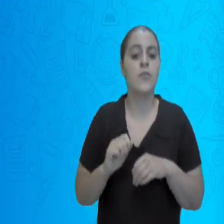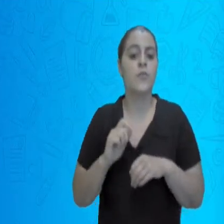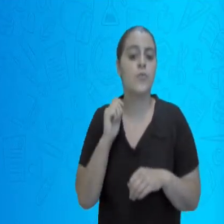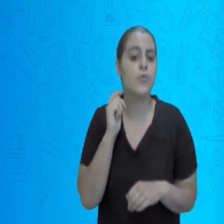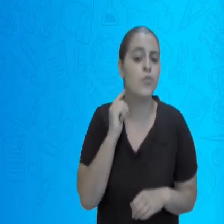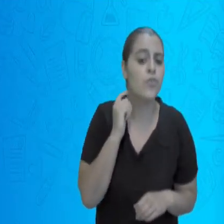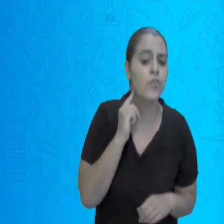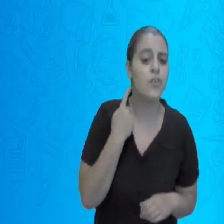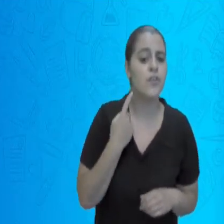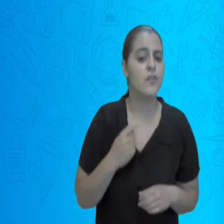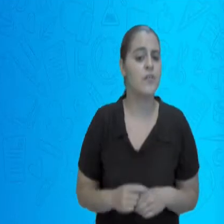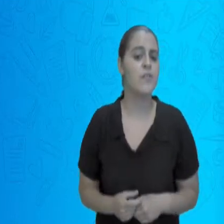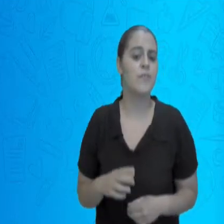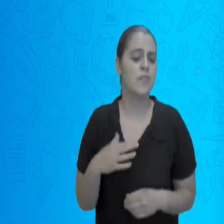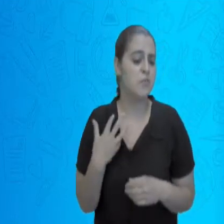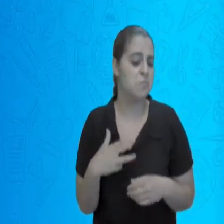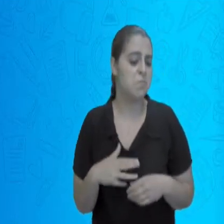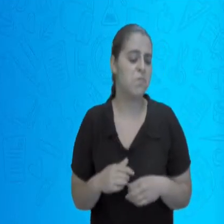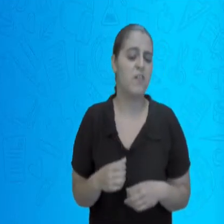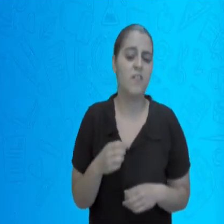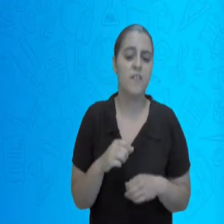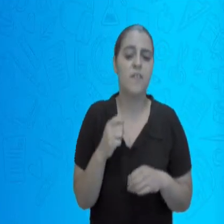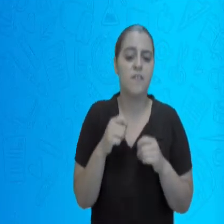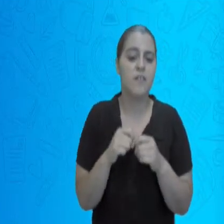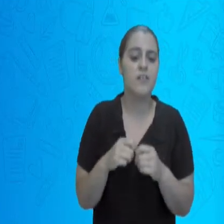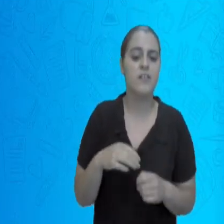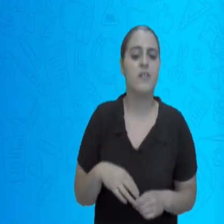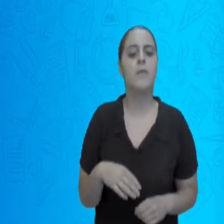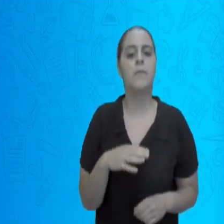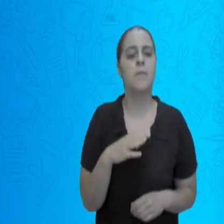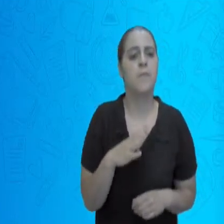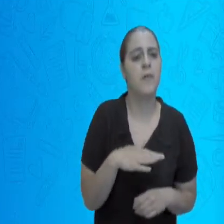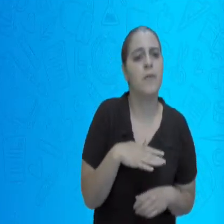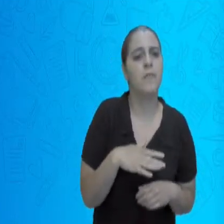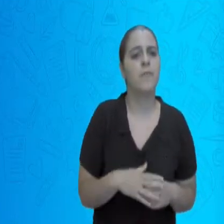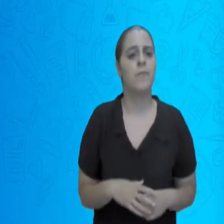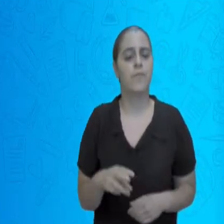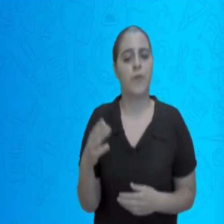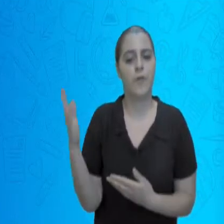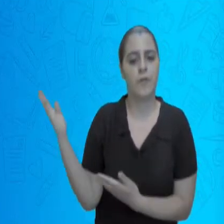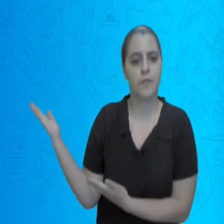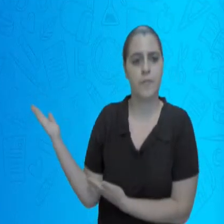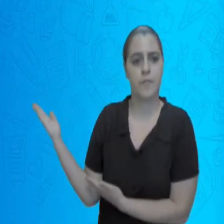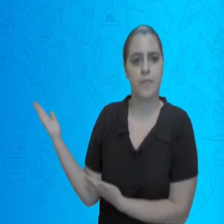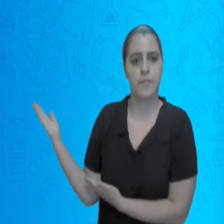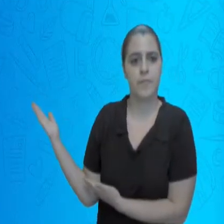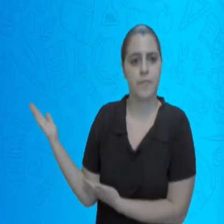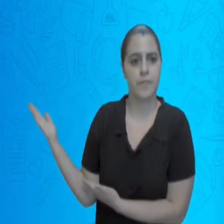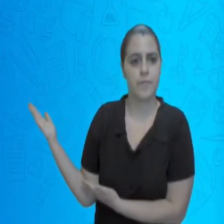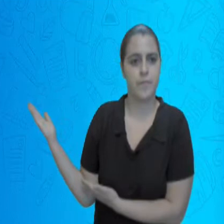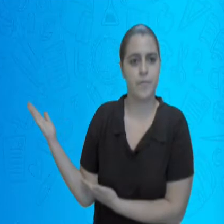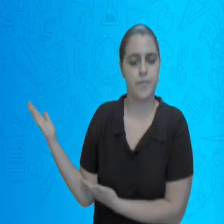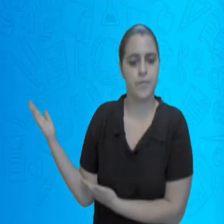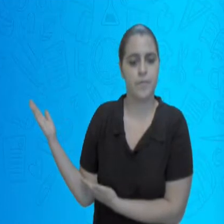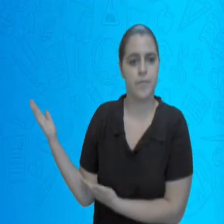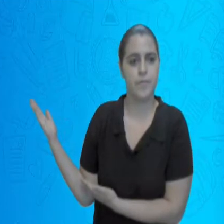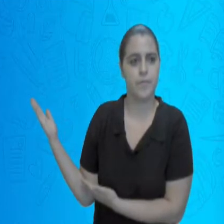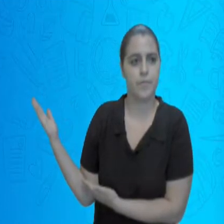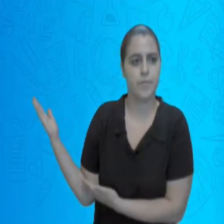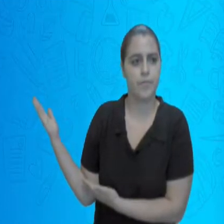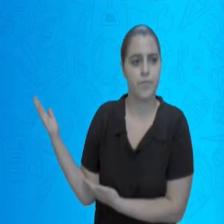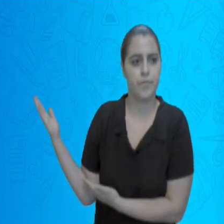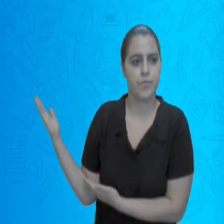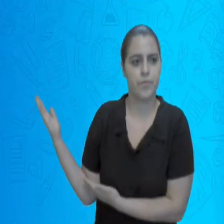fungo, mais tarde pode causar a micose. E aí, às vezes você tá